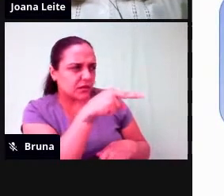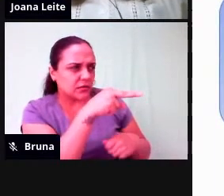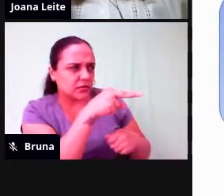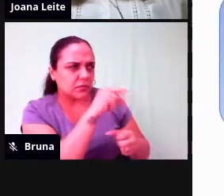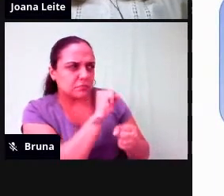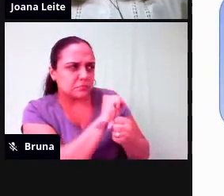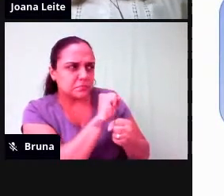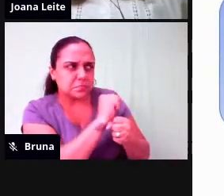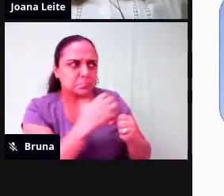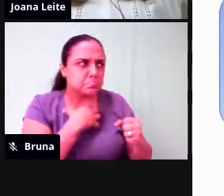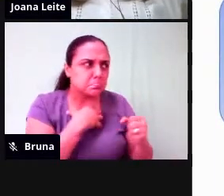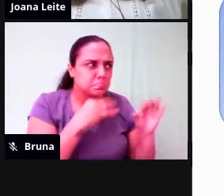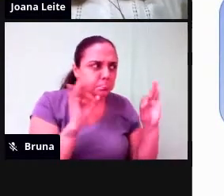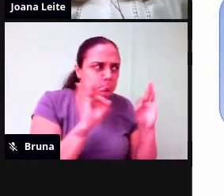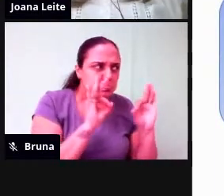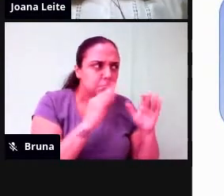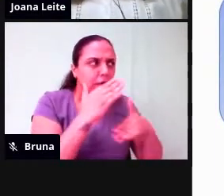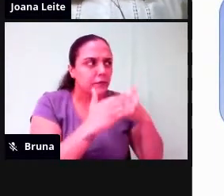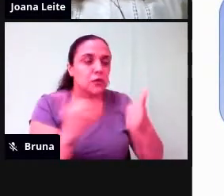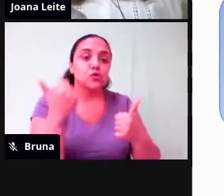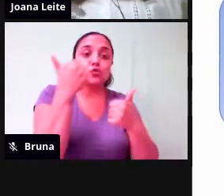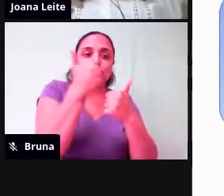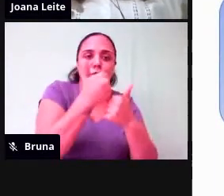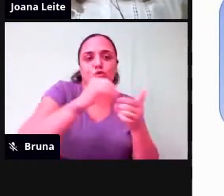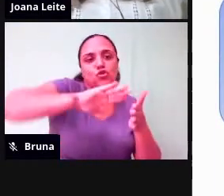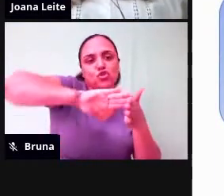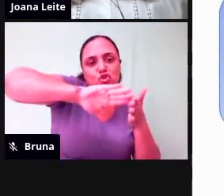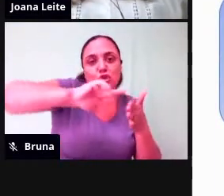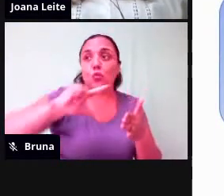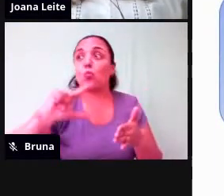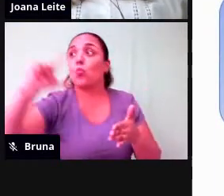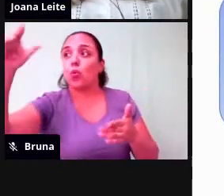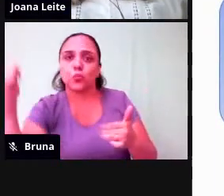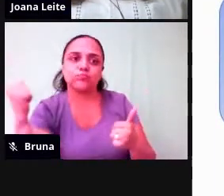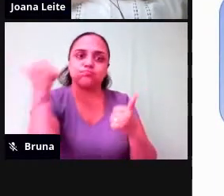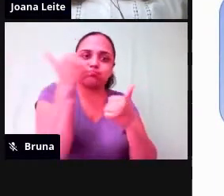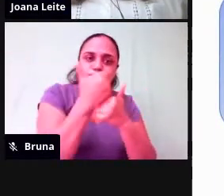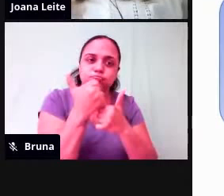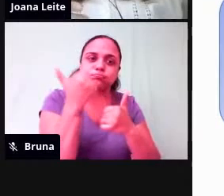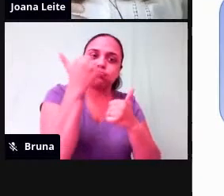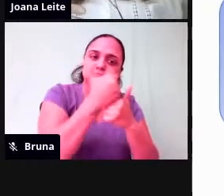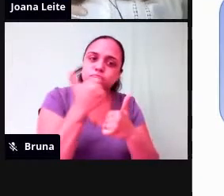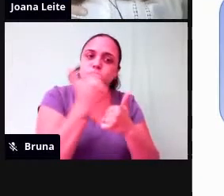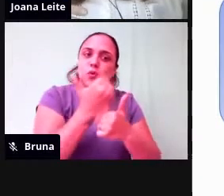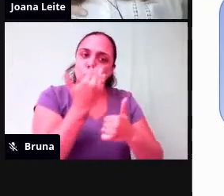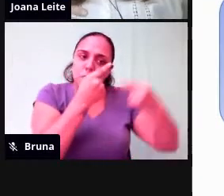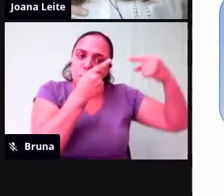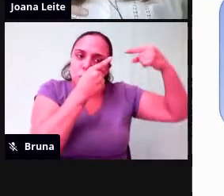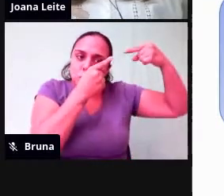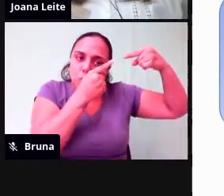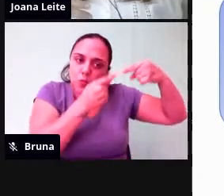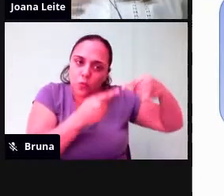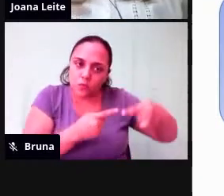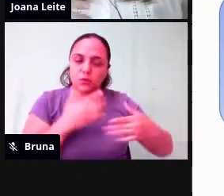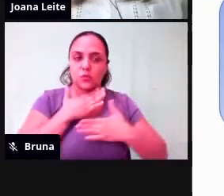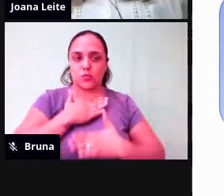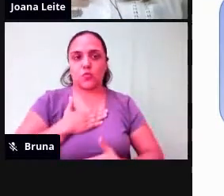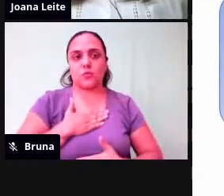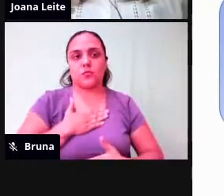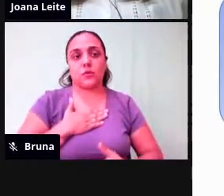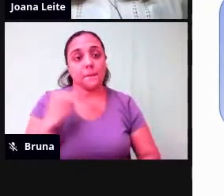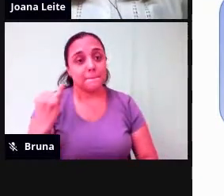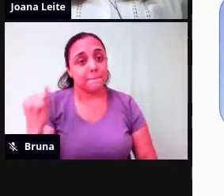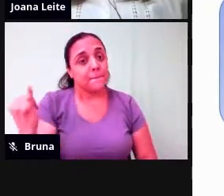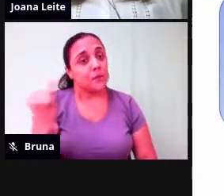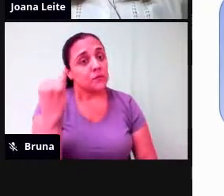vai acrescentando, vai colocando outro alimento também e vai vendo quais são os alimentos que aquela criança aceita, tá? Então, é importante a